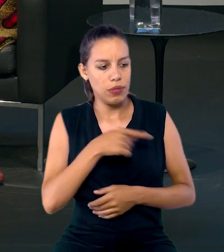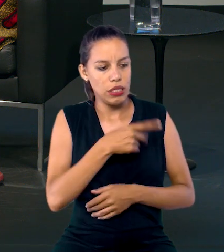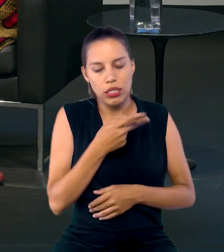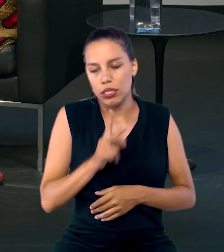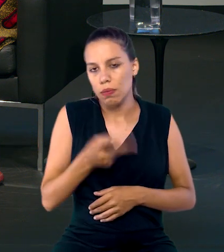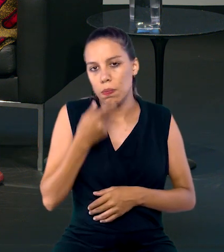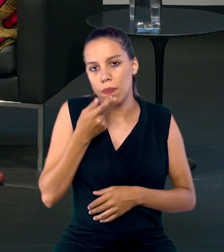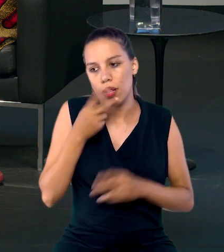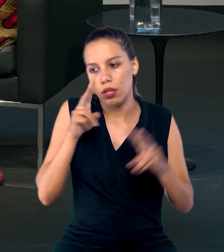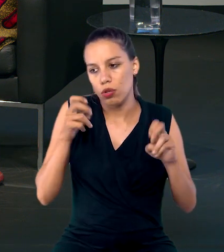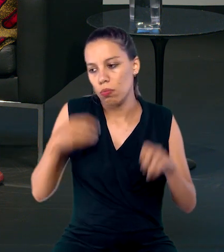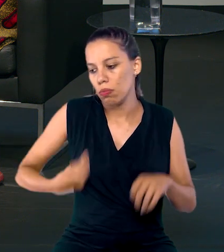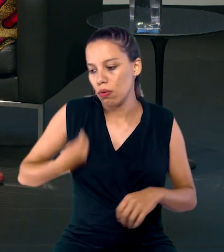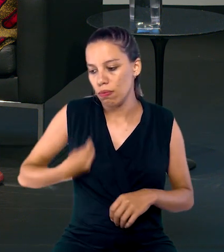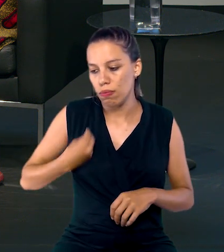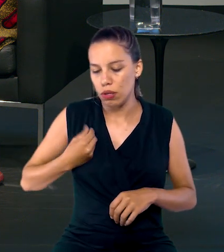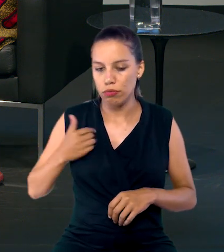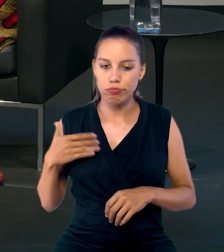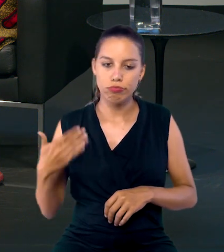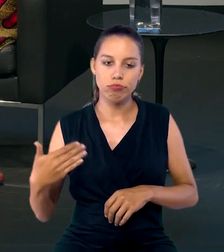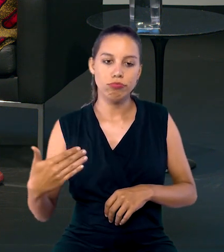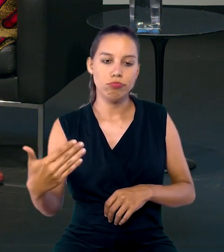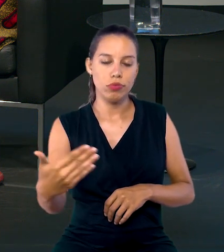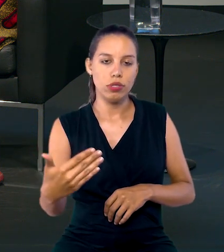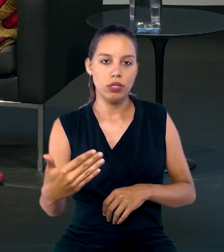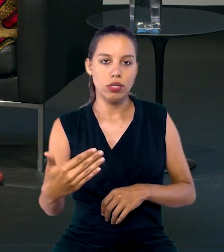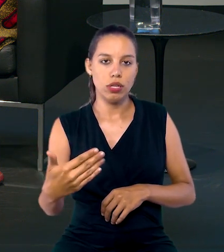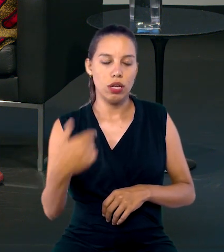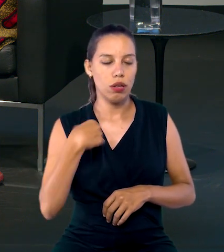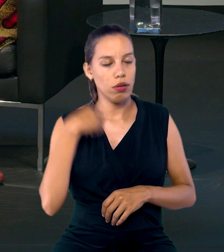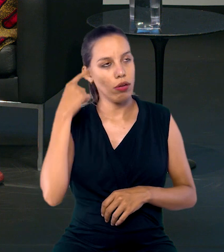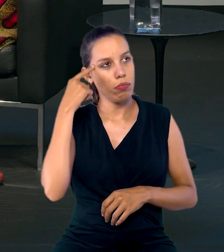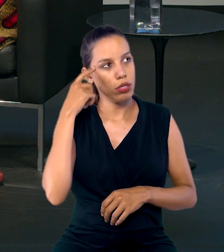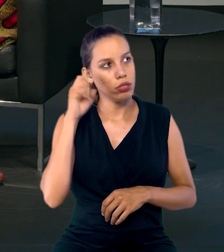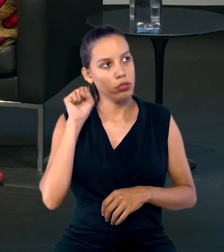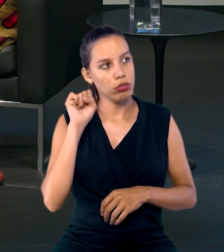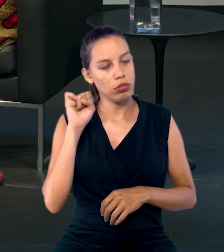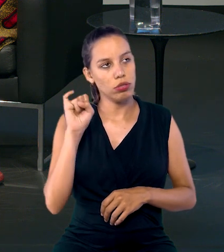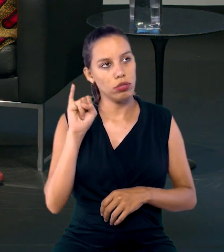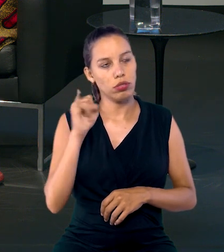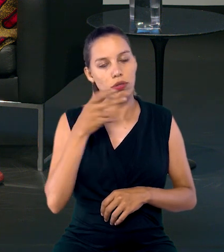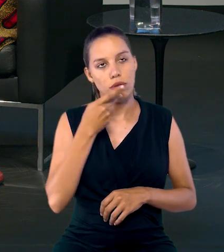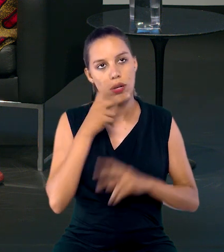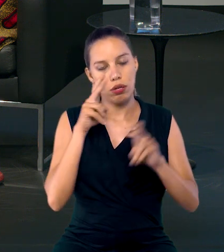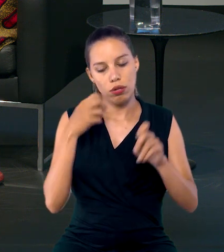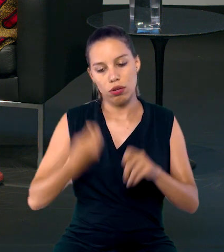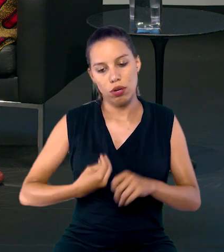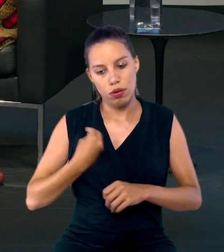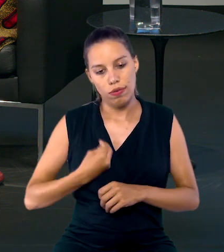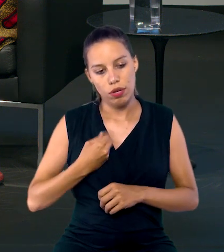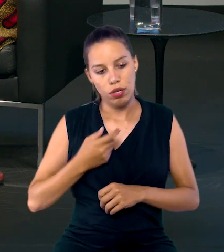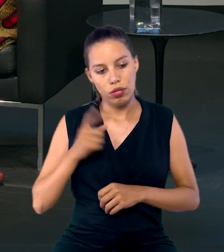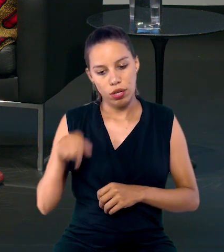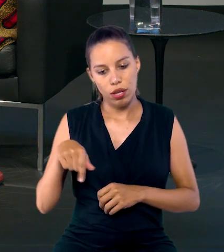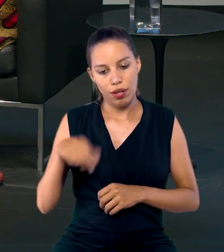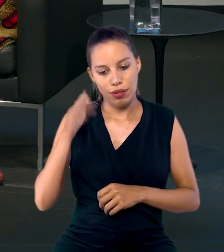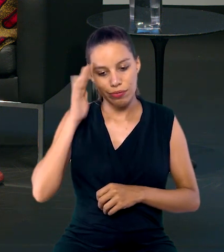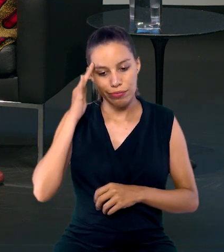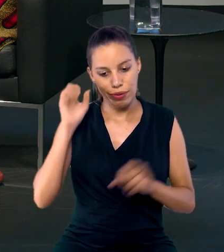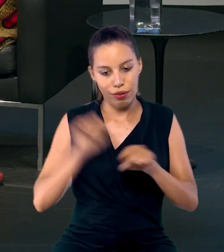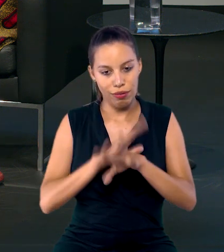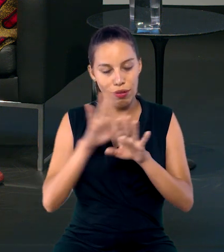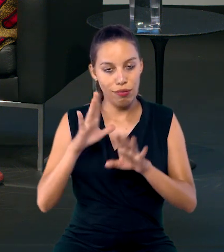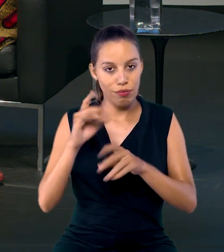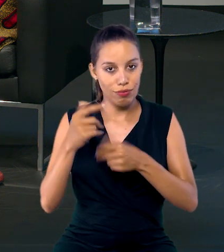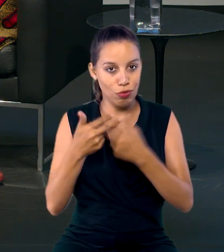segue apostando muito na vida, e eu penso que apostar na vida é apostar num tempo que se transforma também, né? E aí até